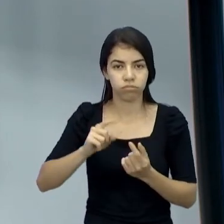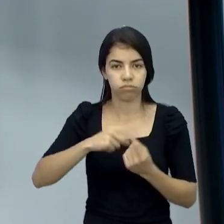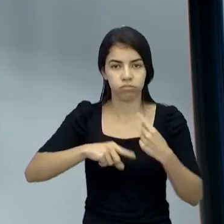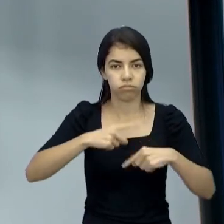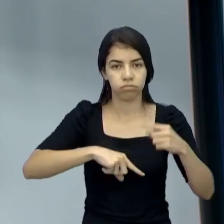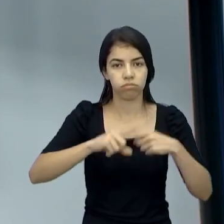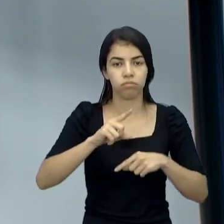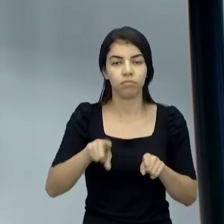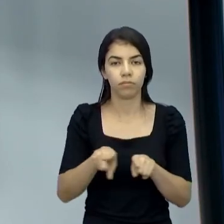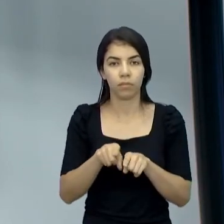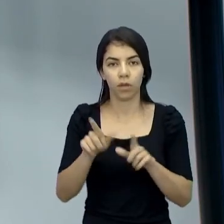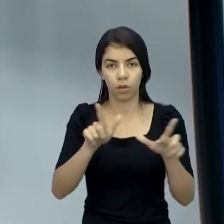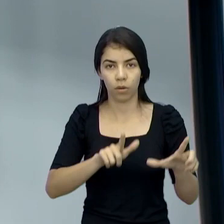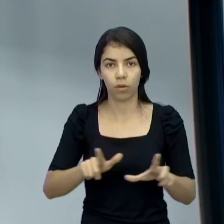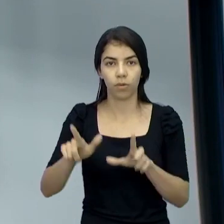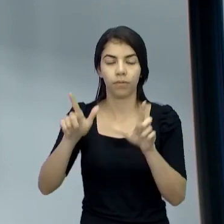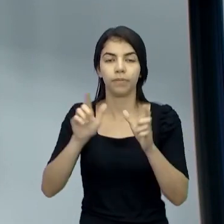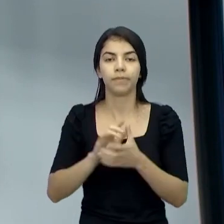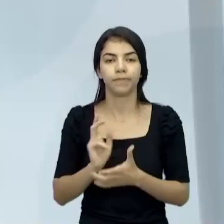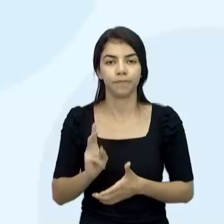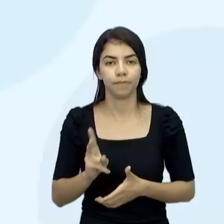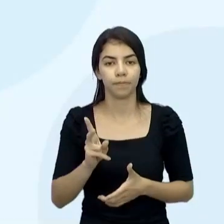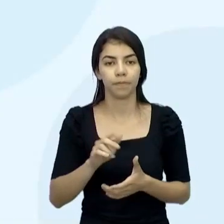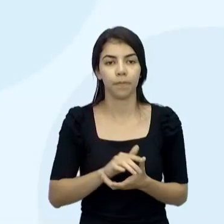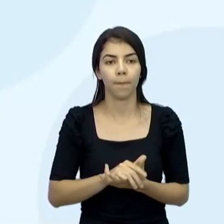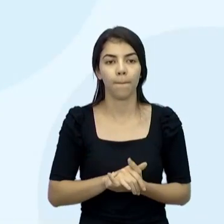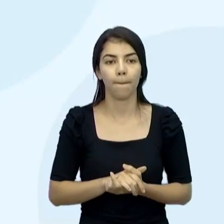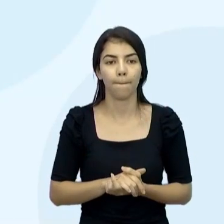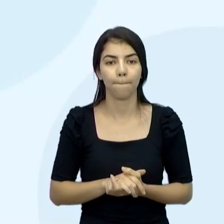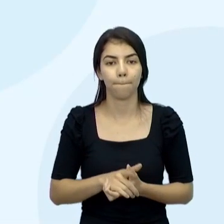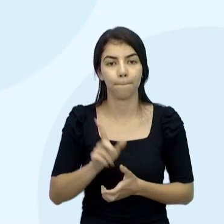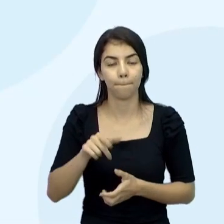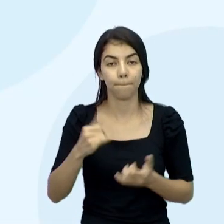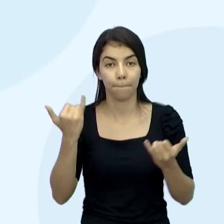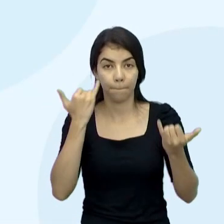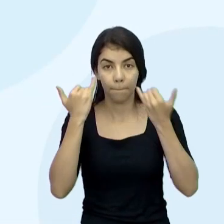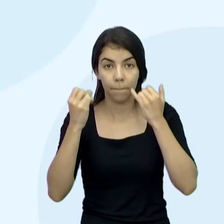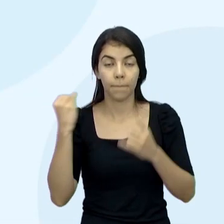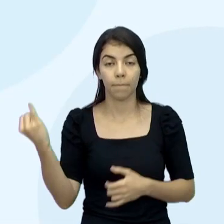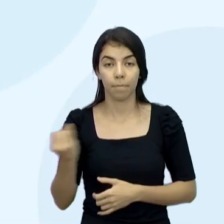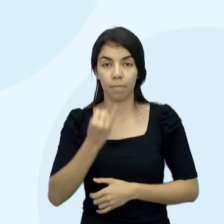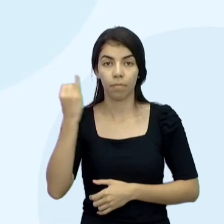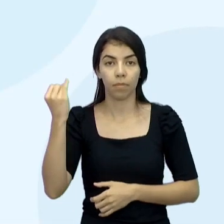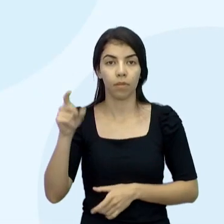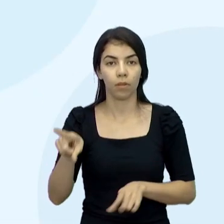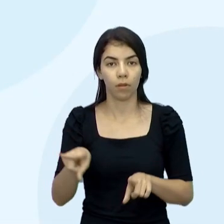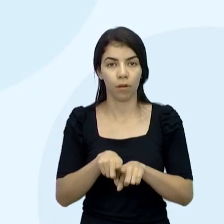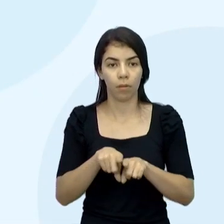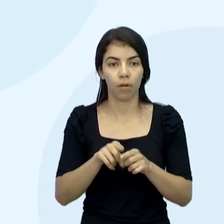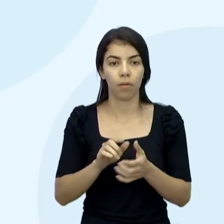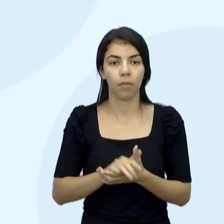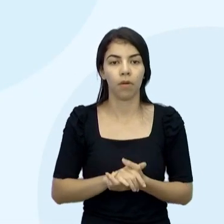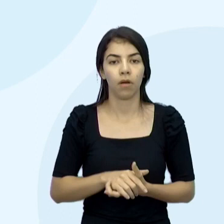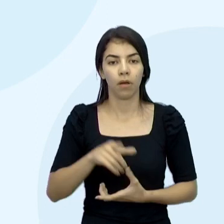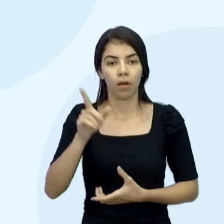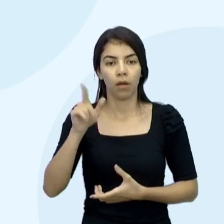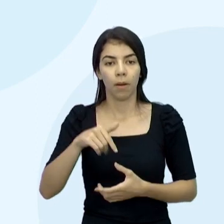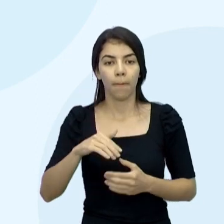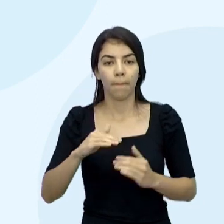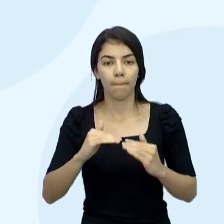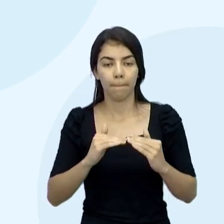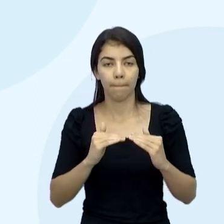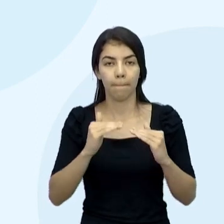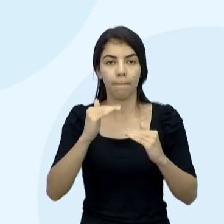aí para a gente. Quanto maior o rendimento, olha, outra informação relevante. Quanto maior o rendimento,